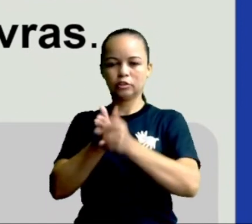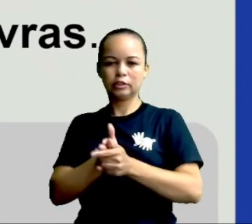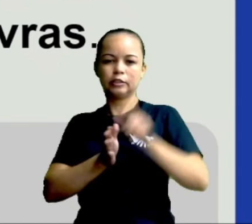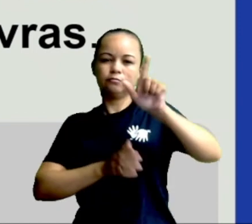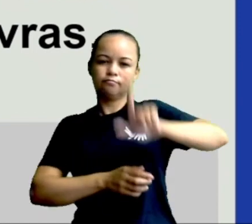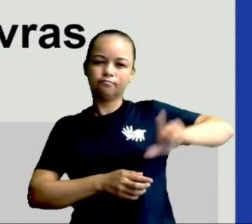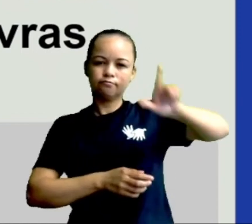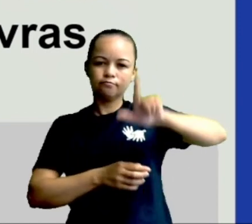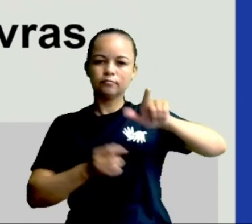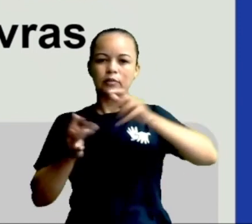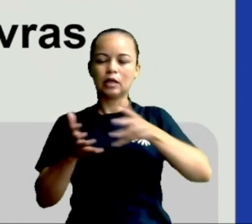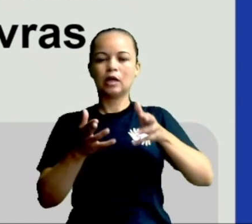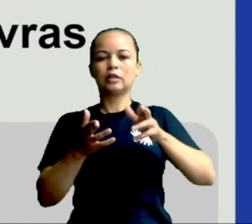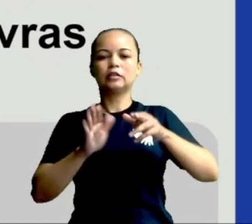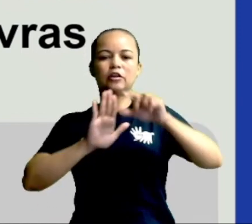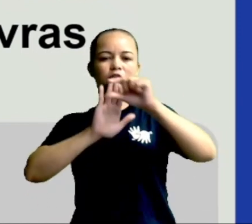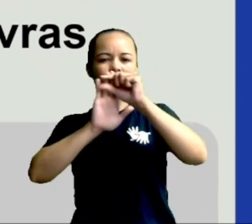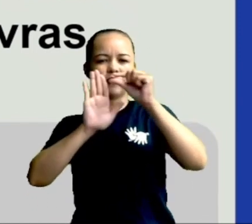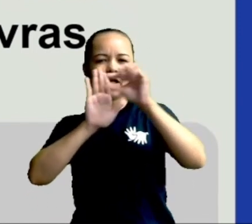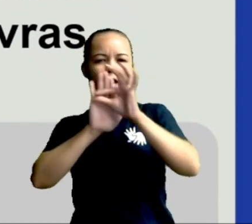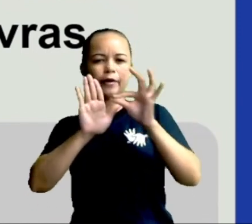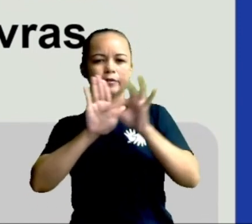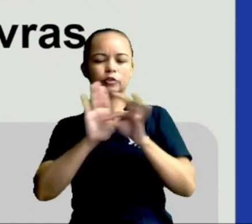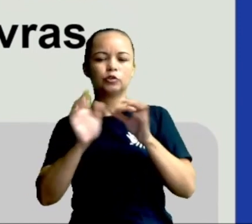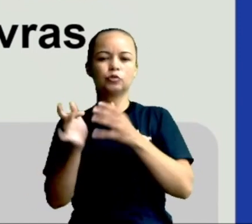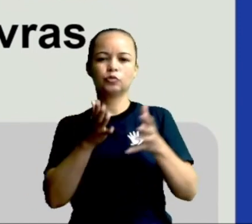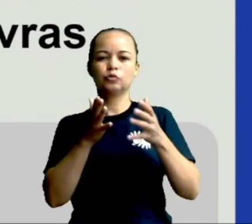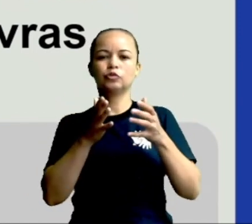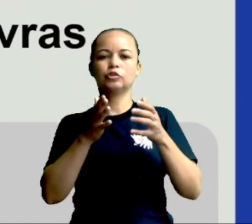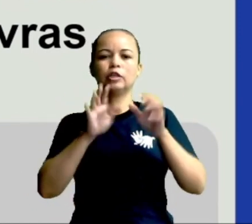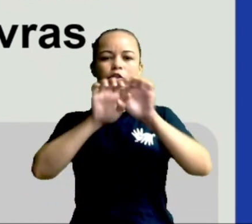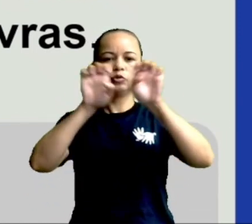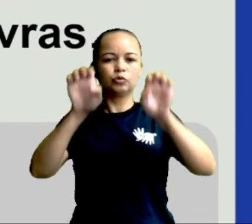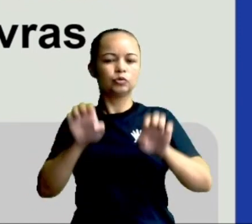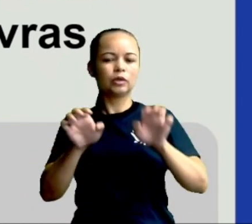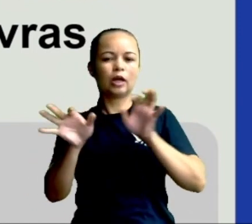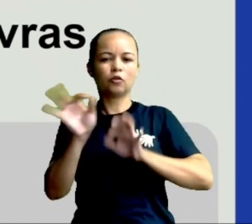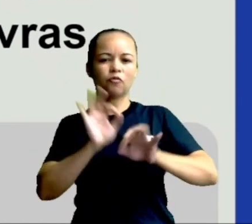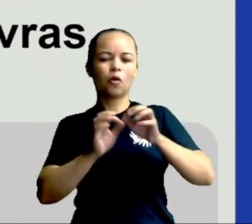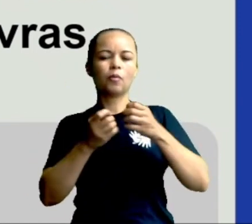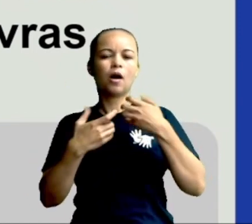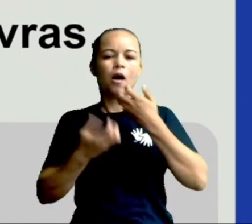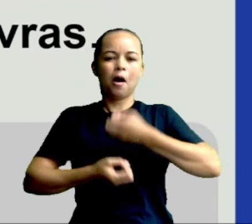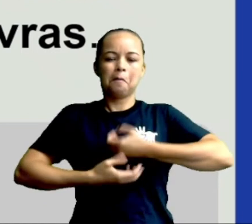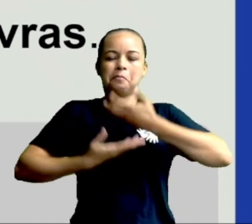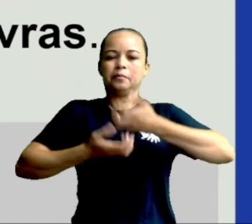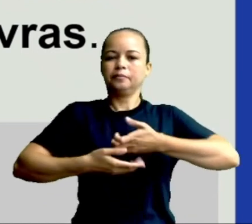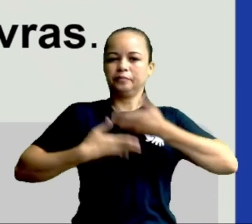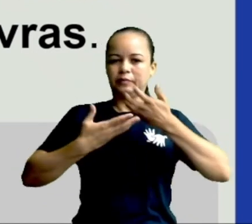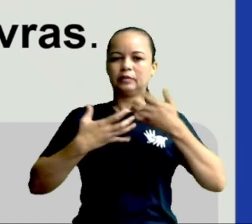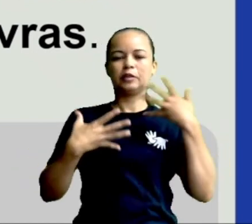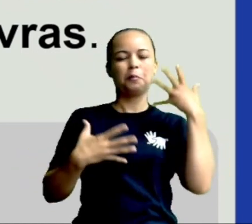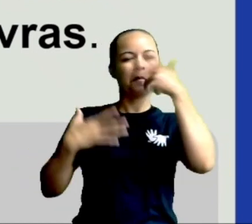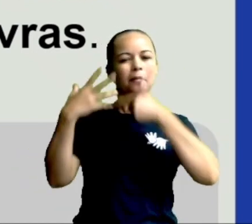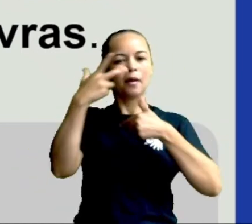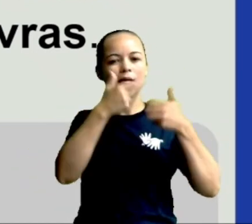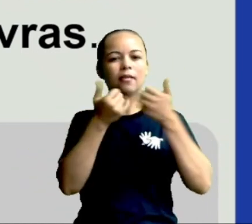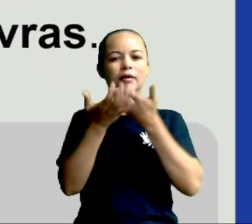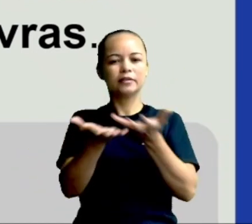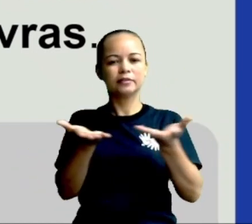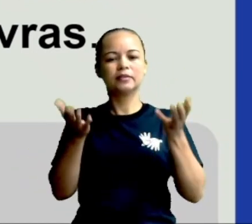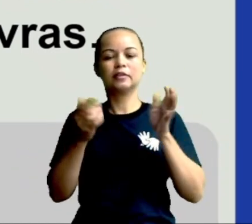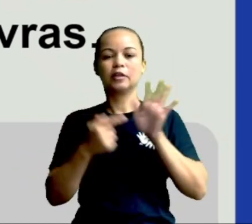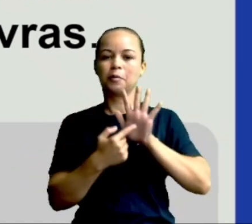pela composição em versos estruturados de forma harmoniosa. É uma manifestação de beleza e